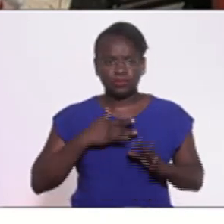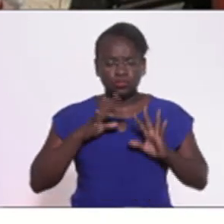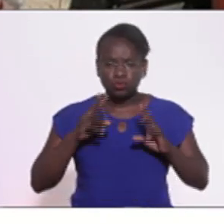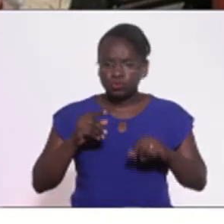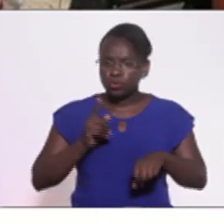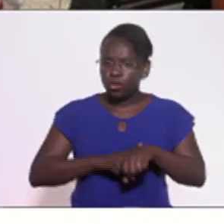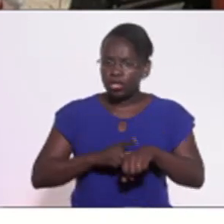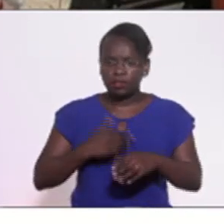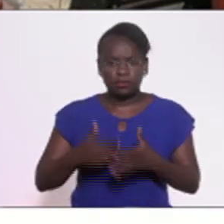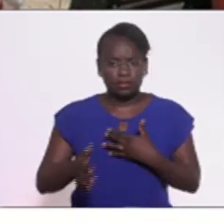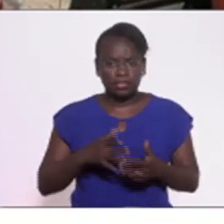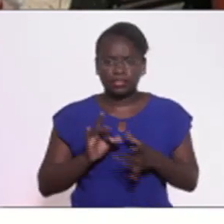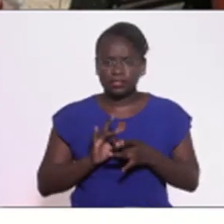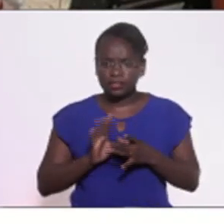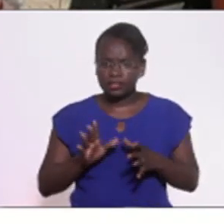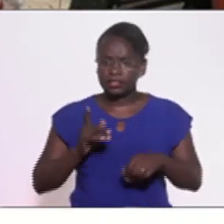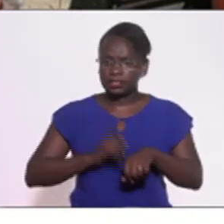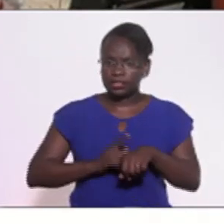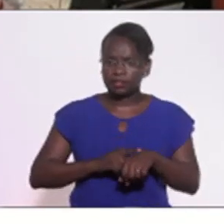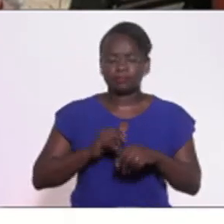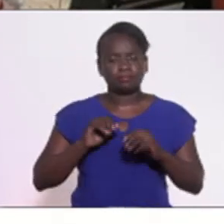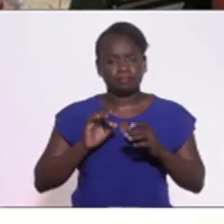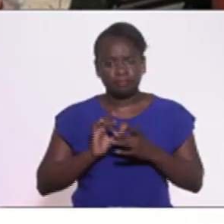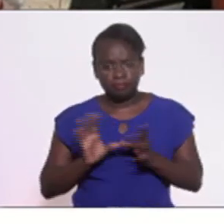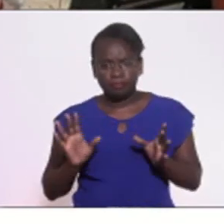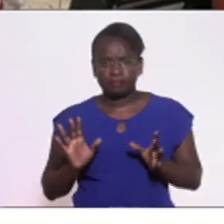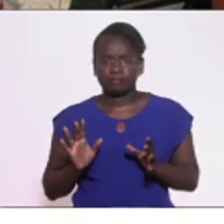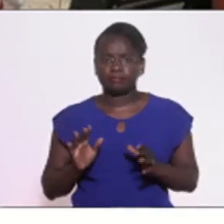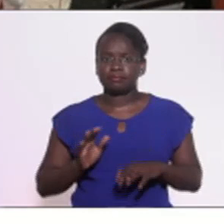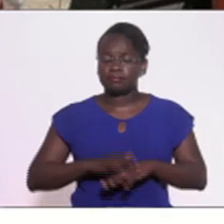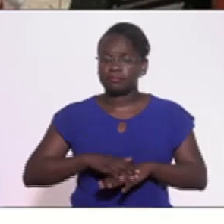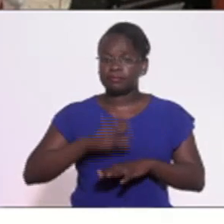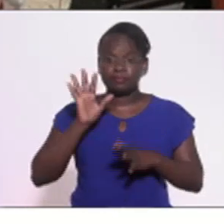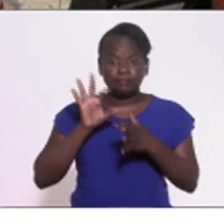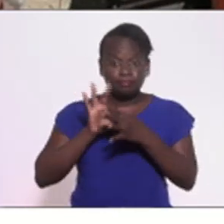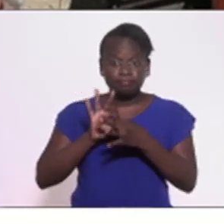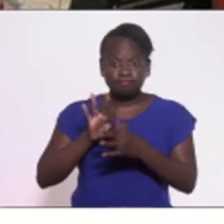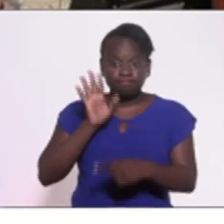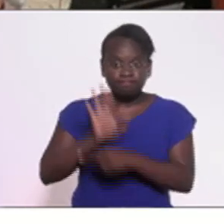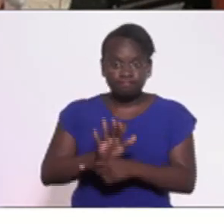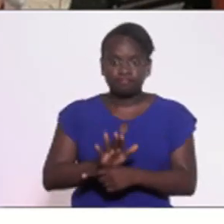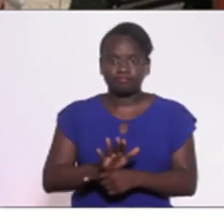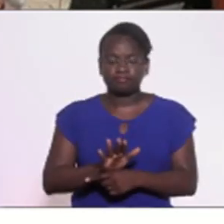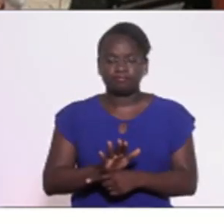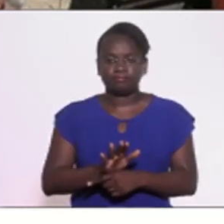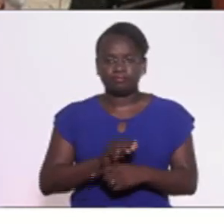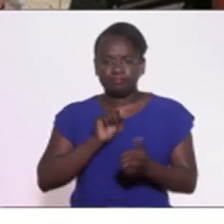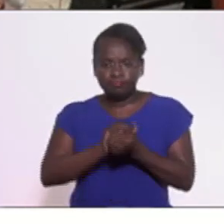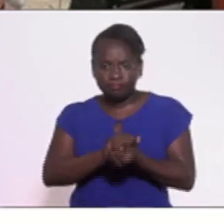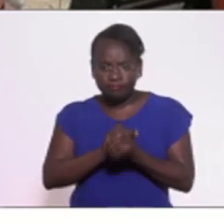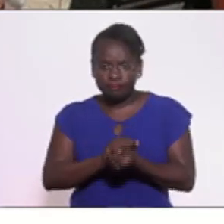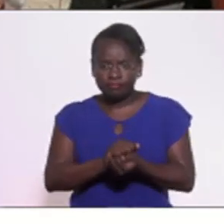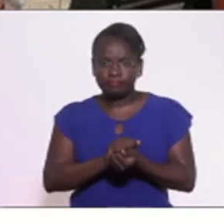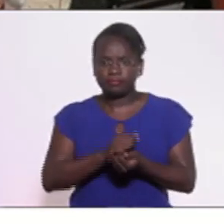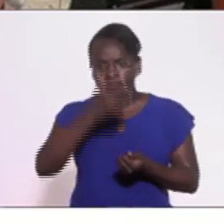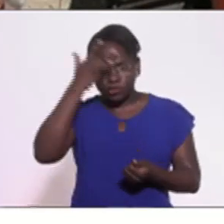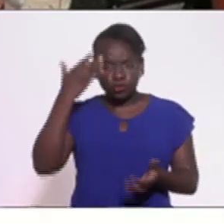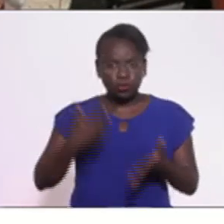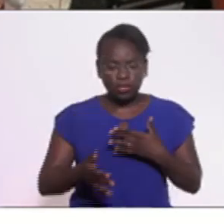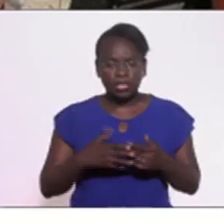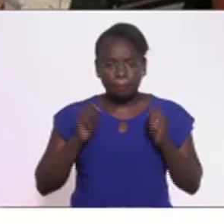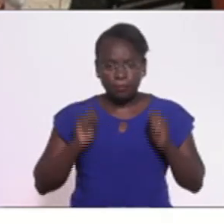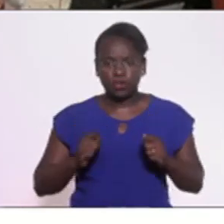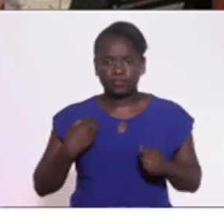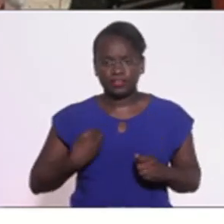as horas, para todos os momentos, o maior aliado, companheiro que alguém pode ter